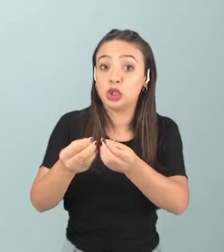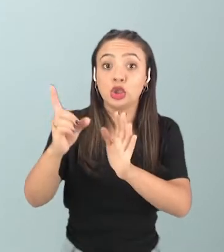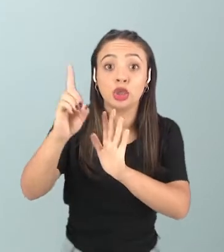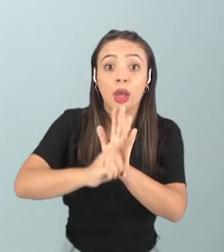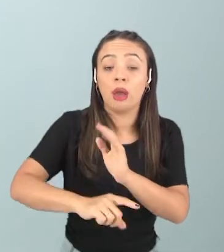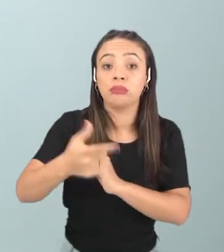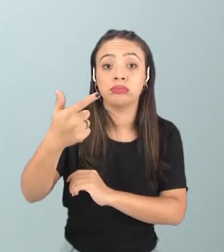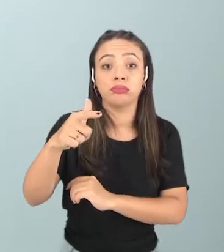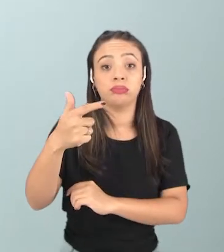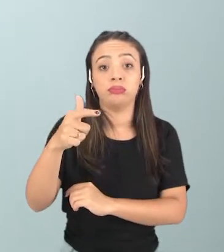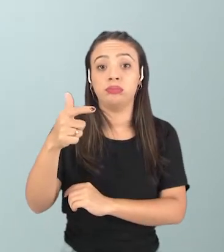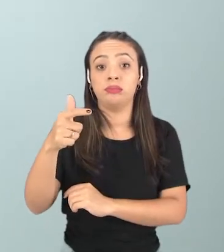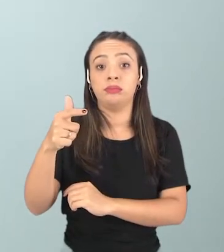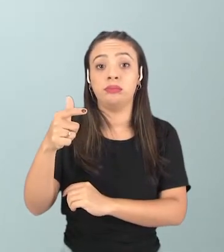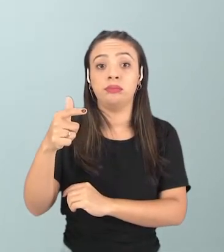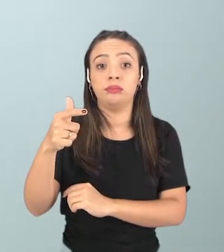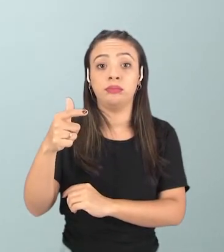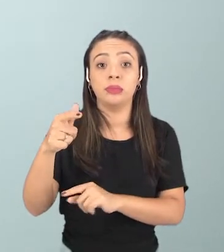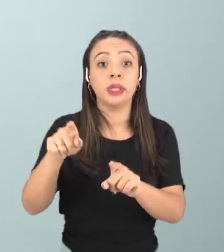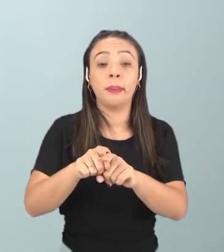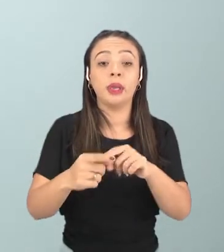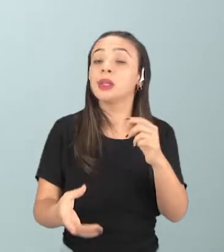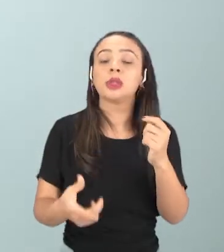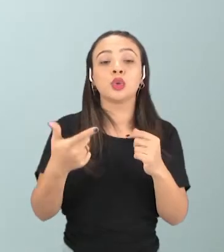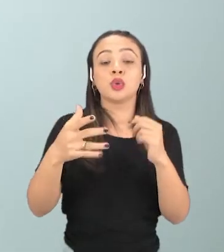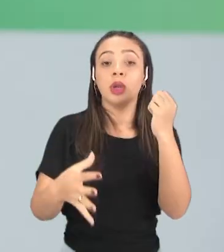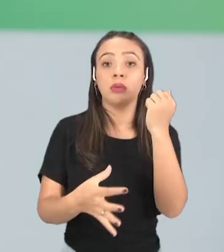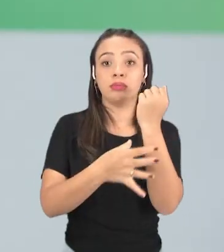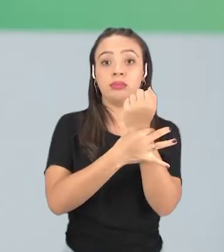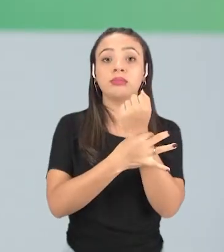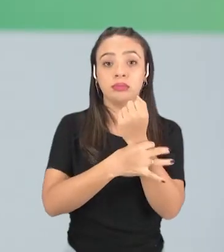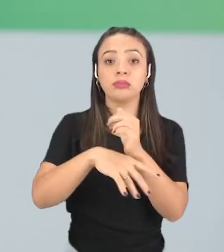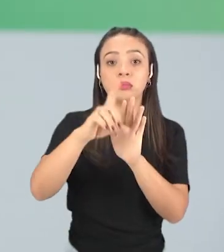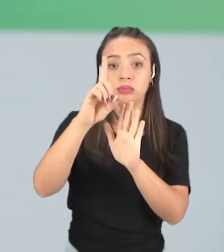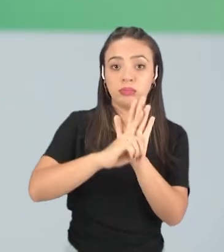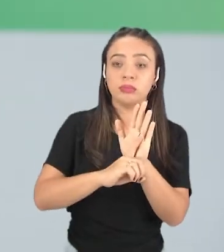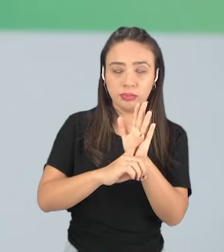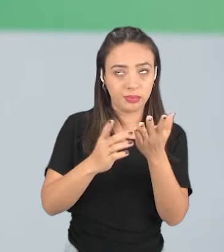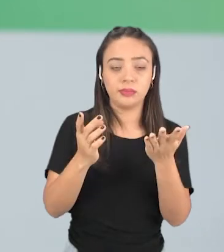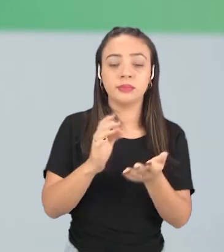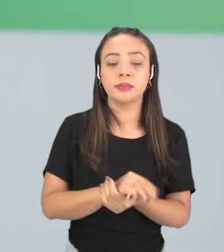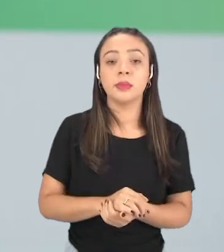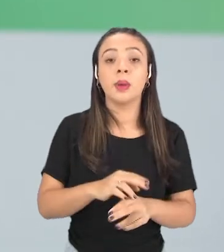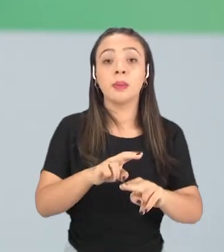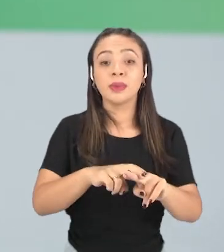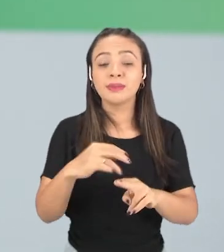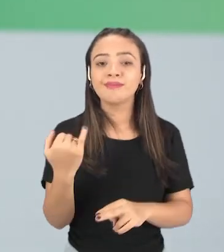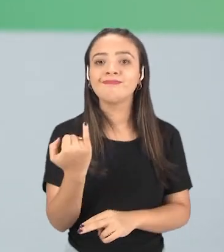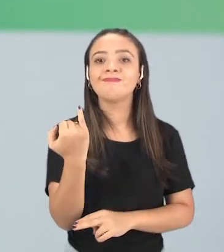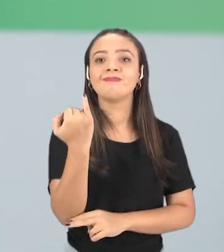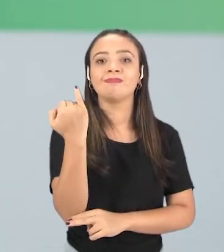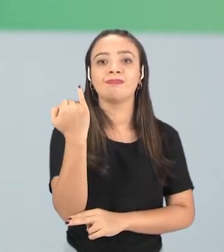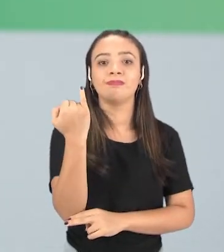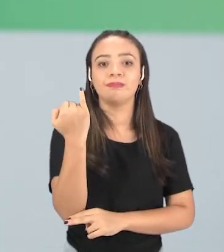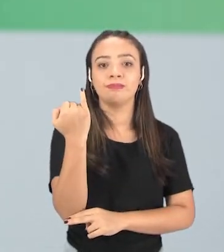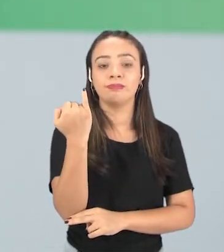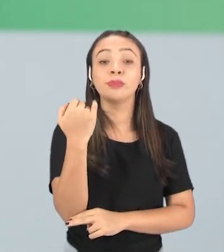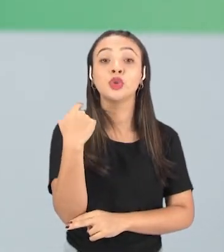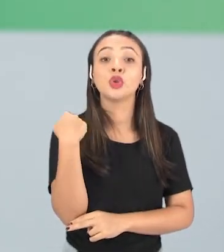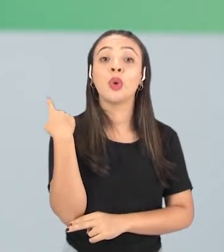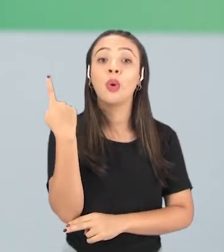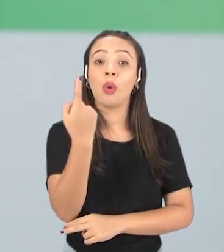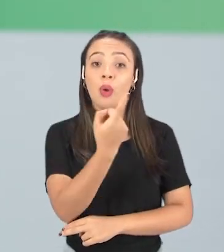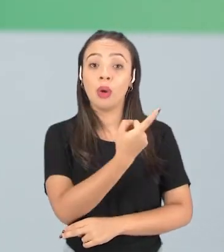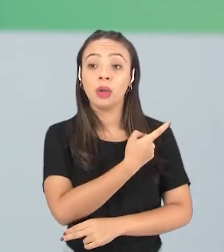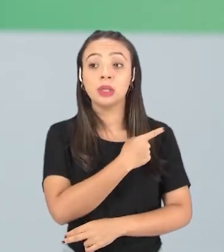Estado e pelo funcionamento, muitas vezes até do judiciário e etc. Então é fundamental que nós